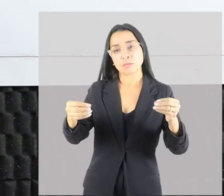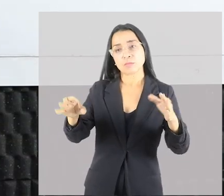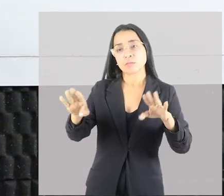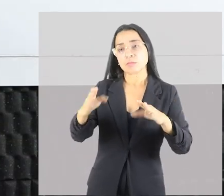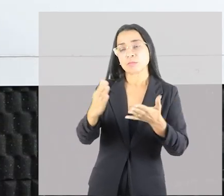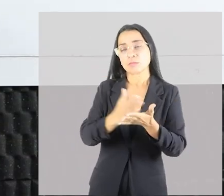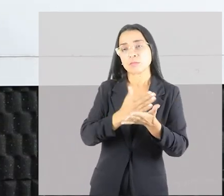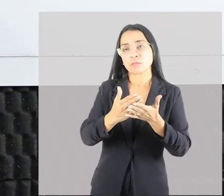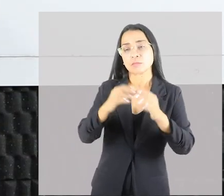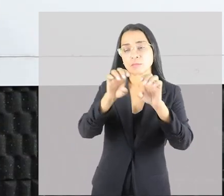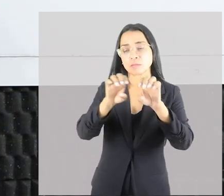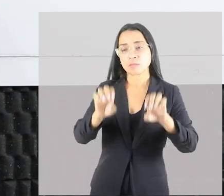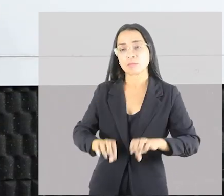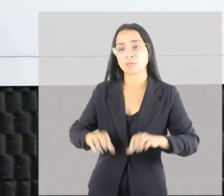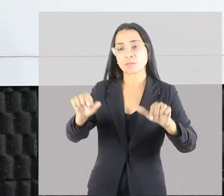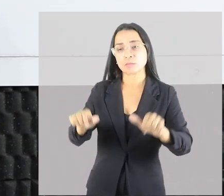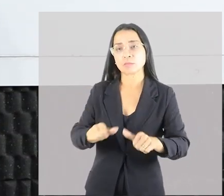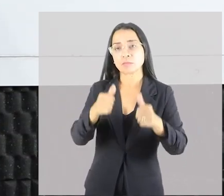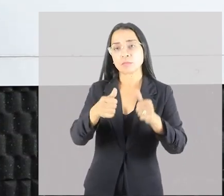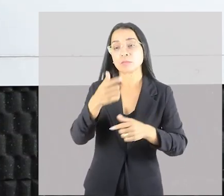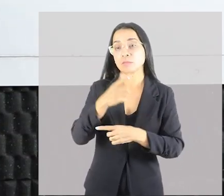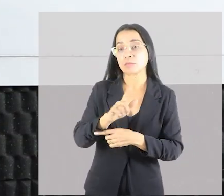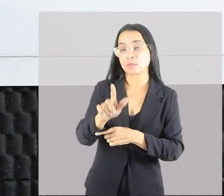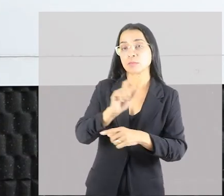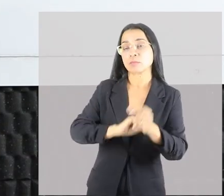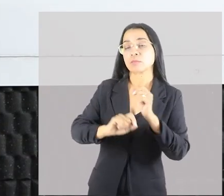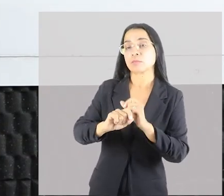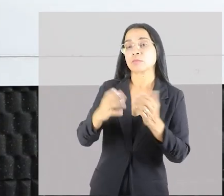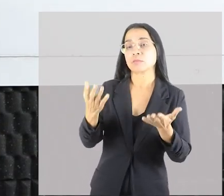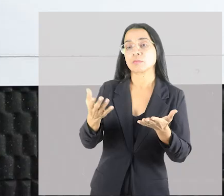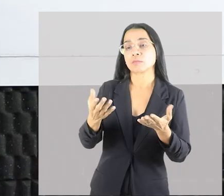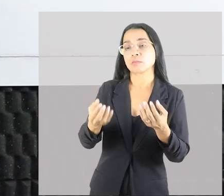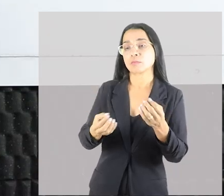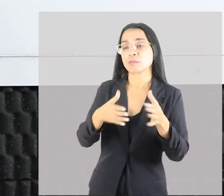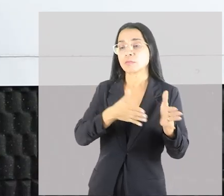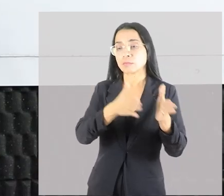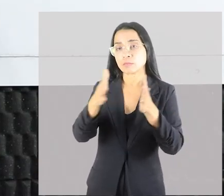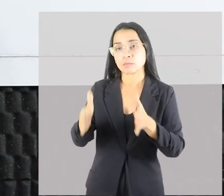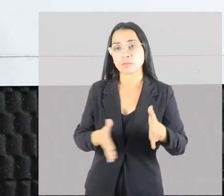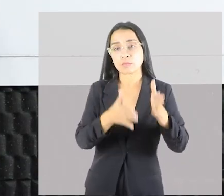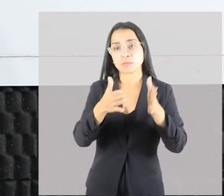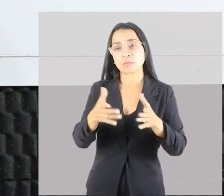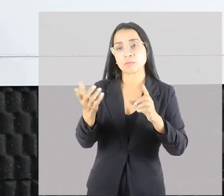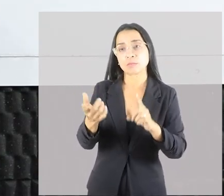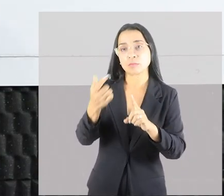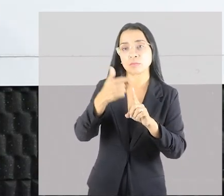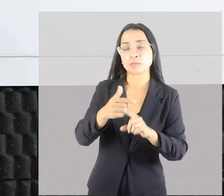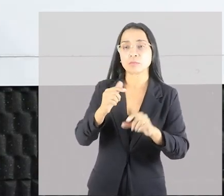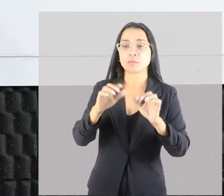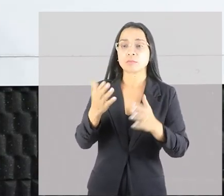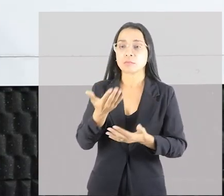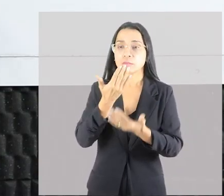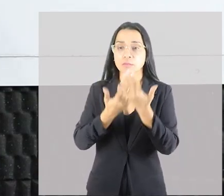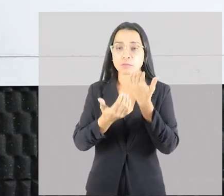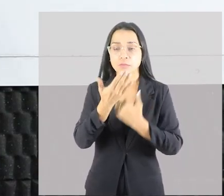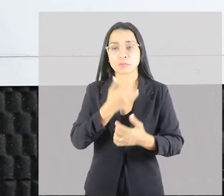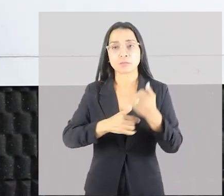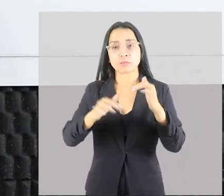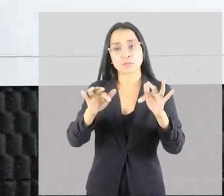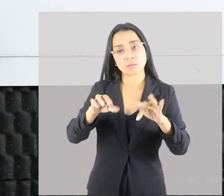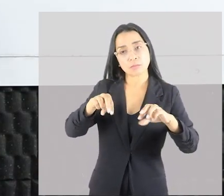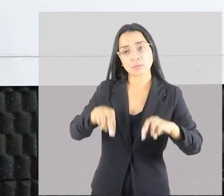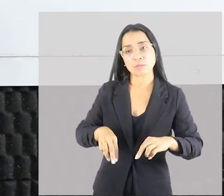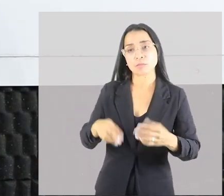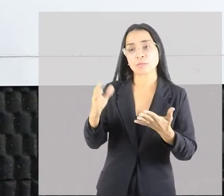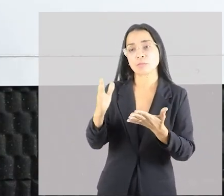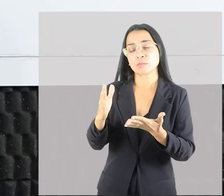melhorar geneticamente outros, né, produzir mais alimentos, conseguir aí, né, finalizar algumas doenças